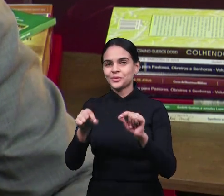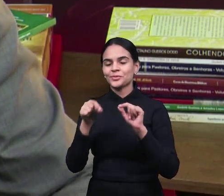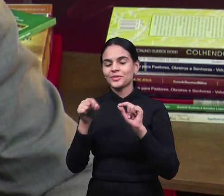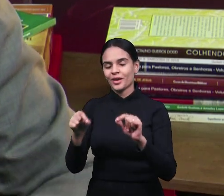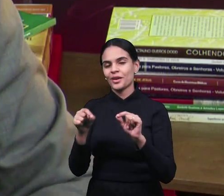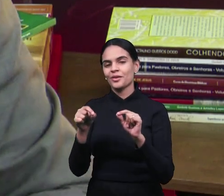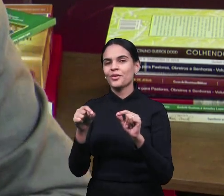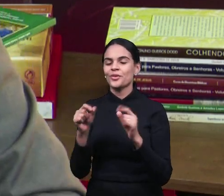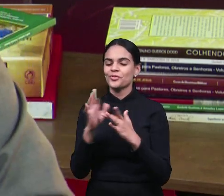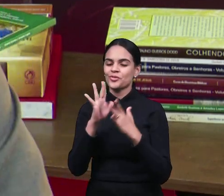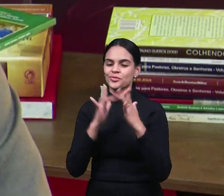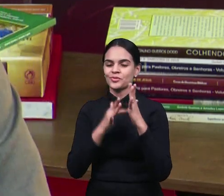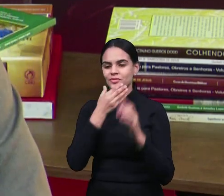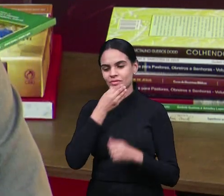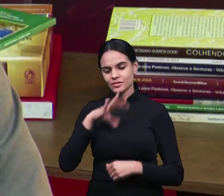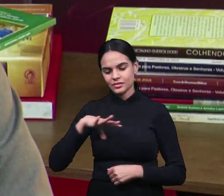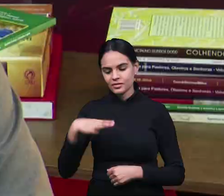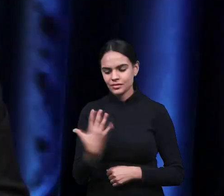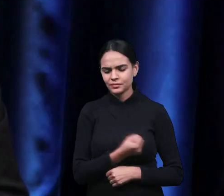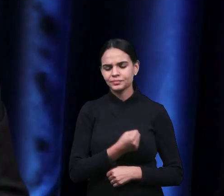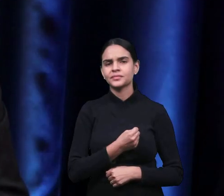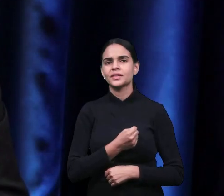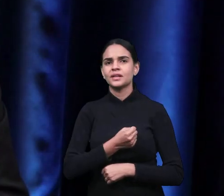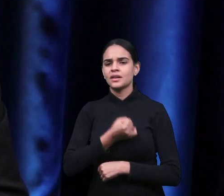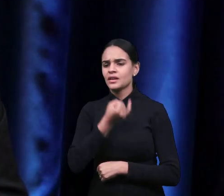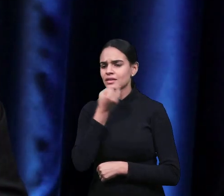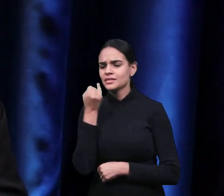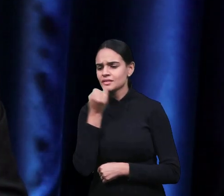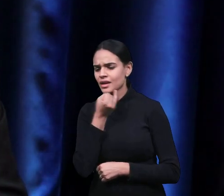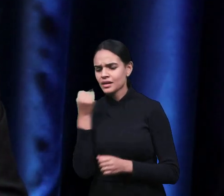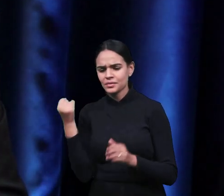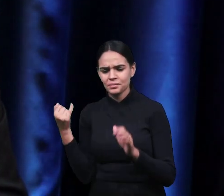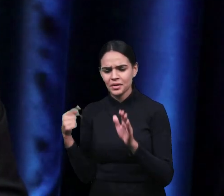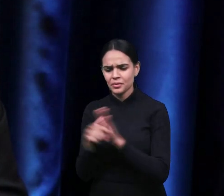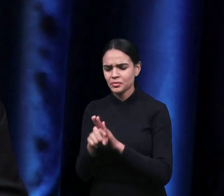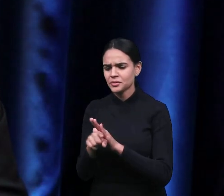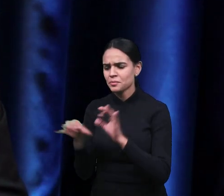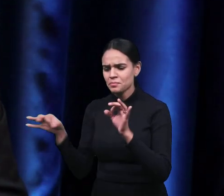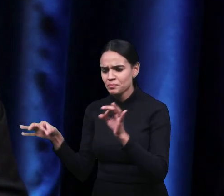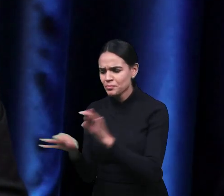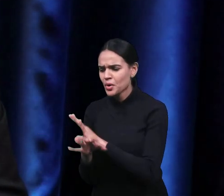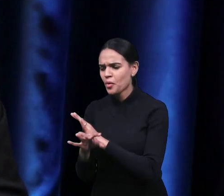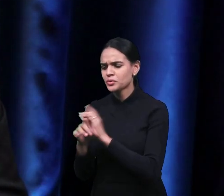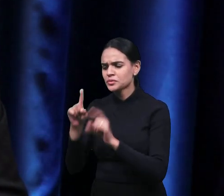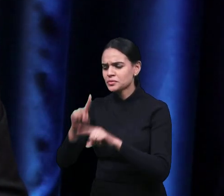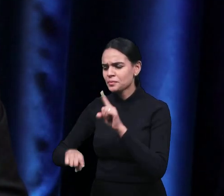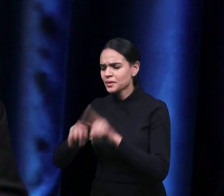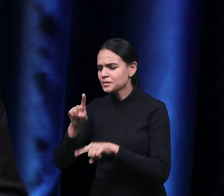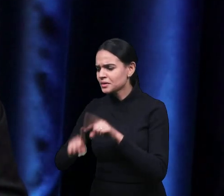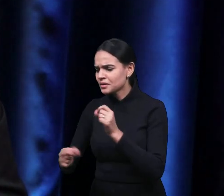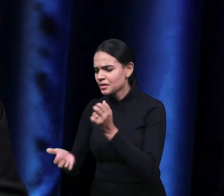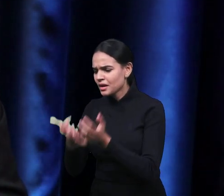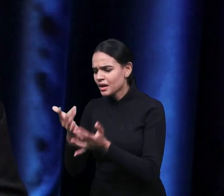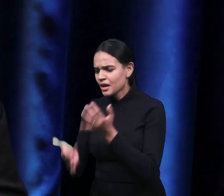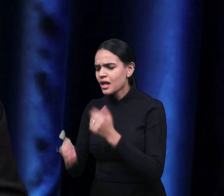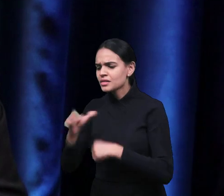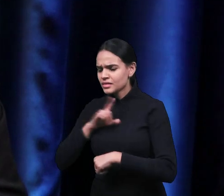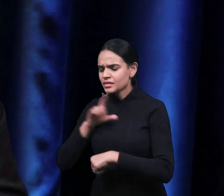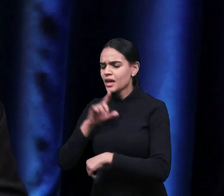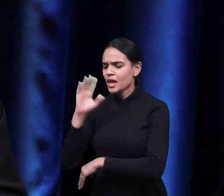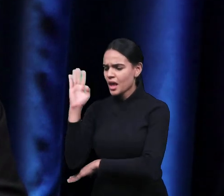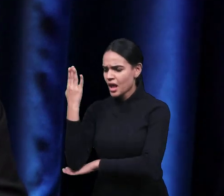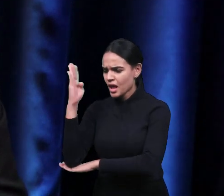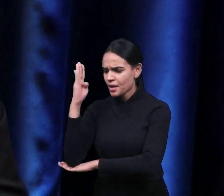salvação, né? É a pergunta que Isaac faz. Pai, aqui está o lenho, a madeira,